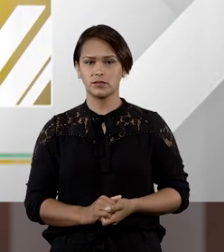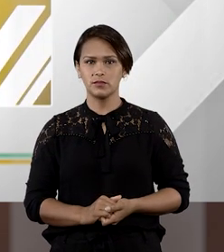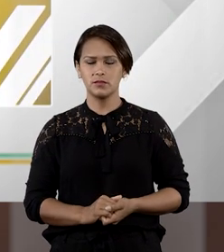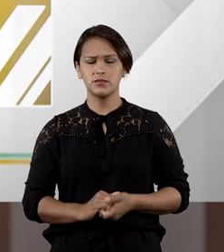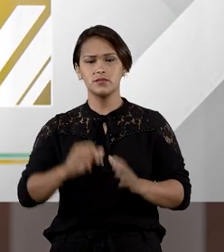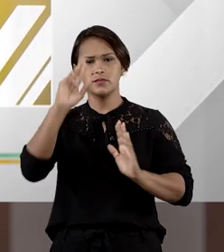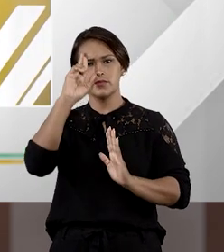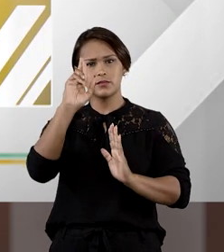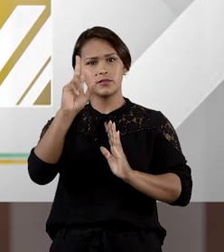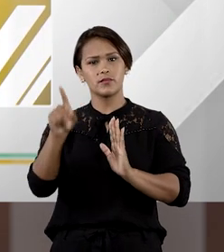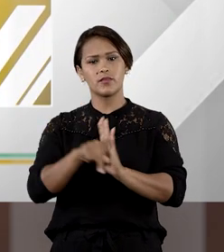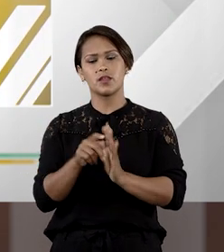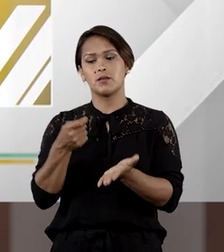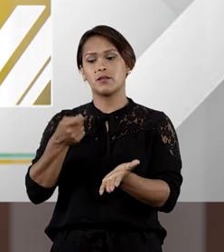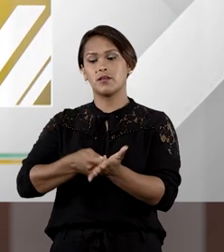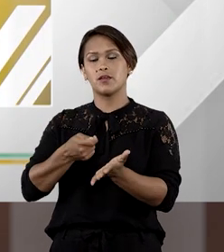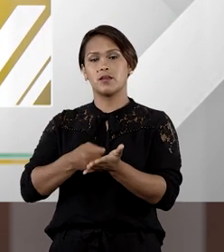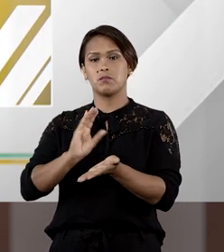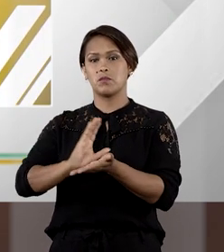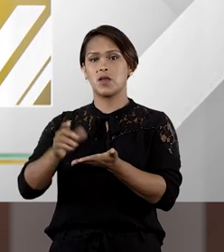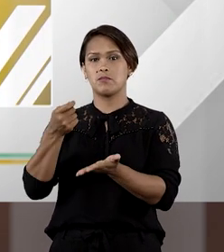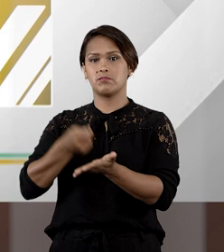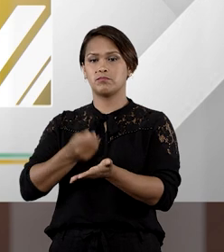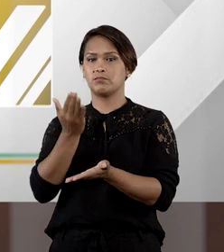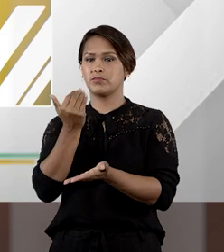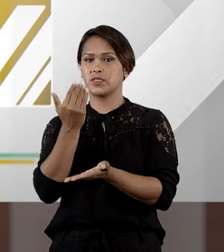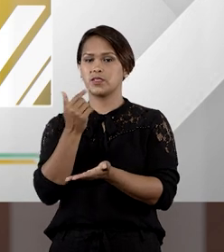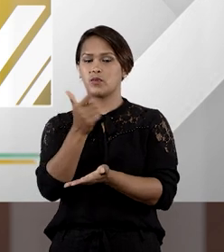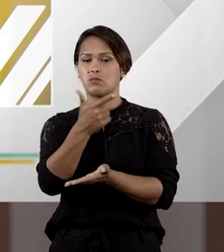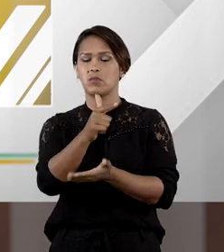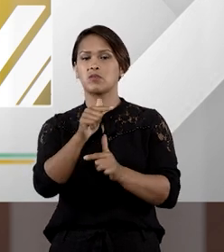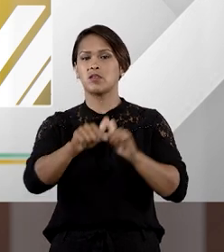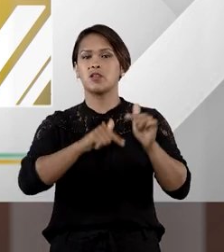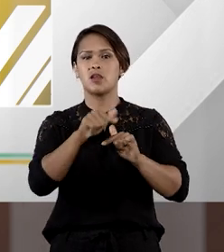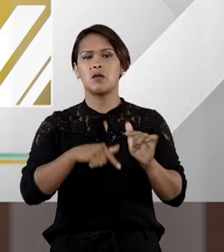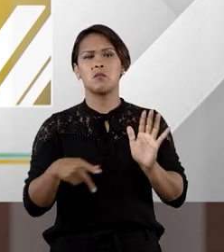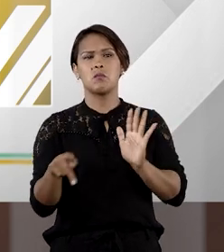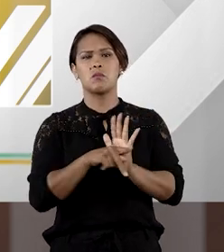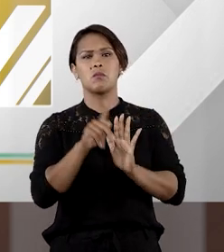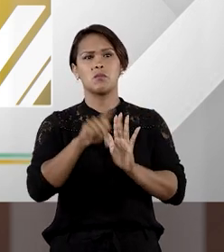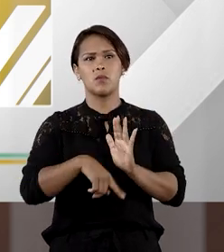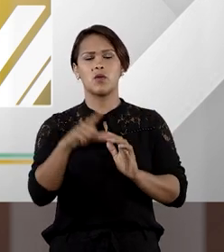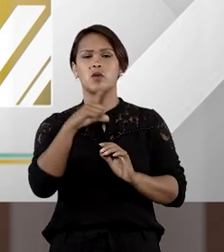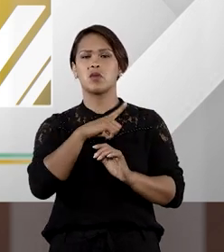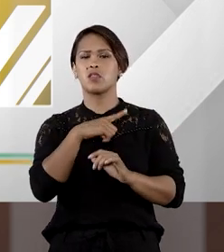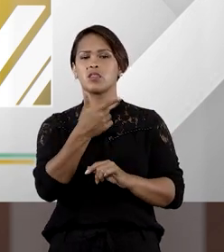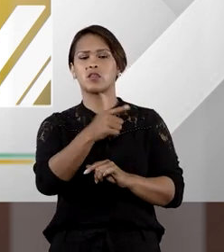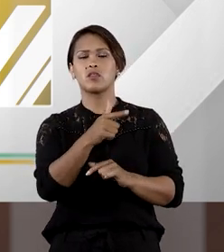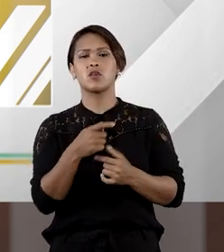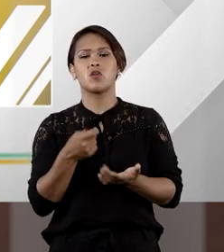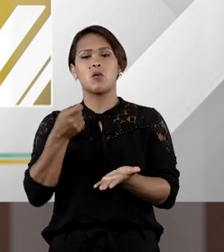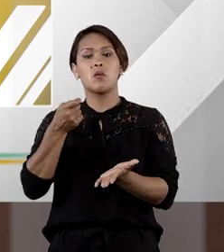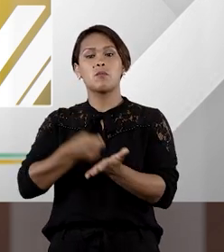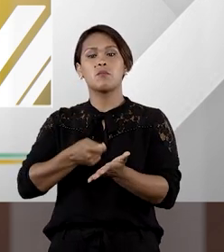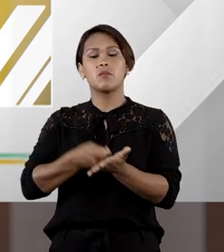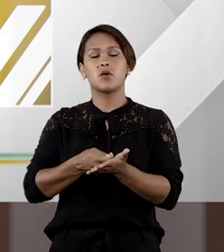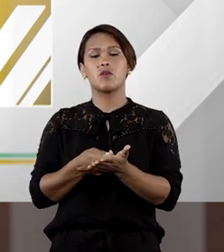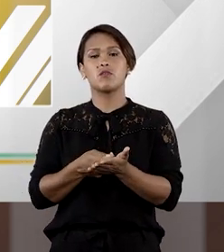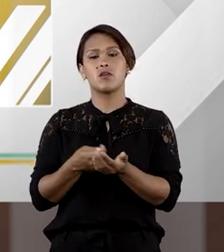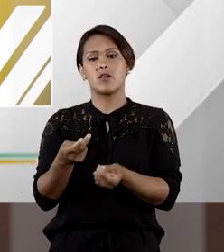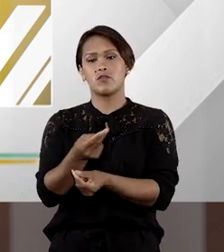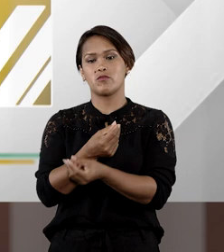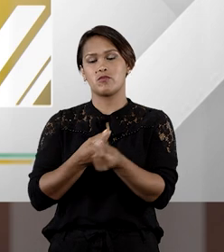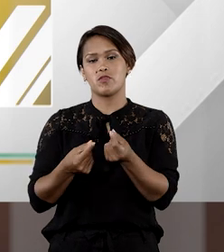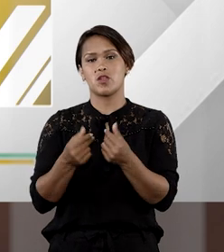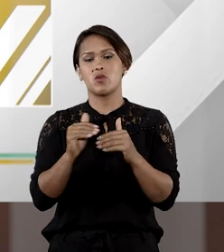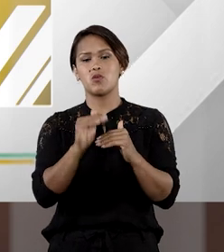E se o responsável pelo pagamento da pensão alimentícia não tiver emprego fixo e, portanto, não tenha como comprovar a renda, como é que